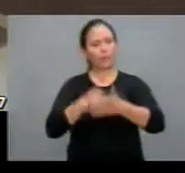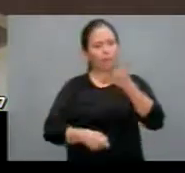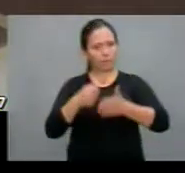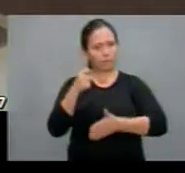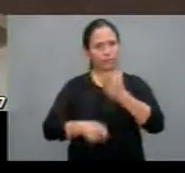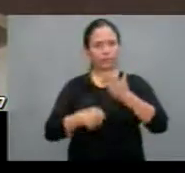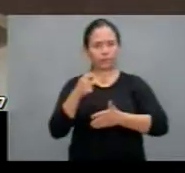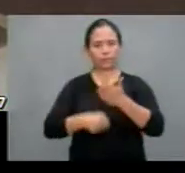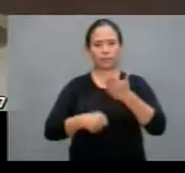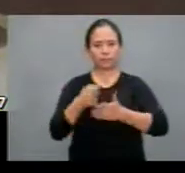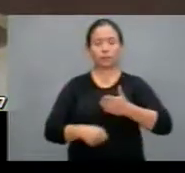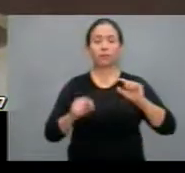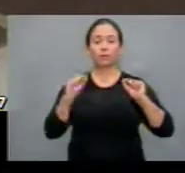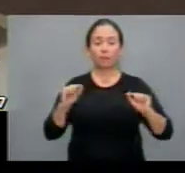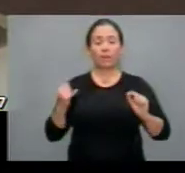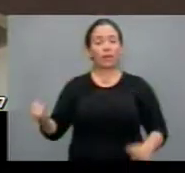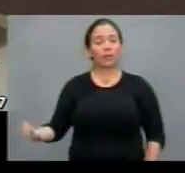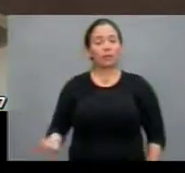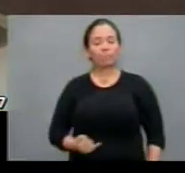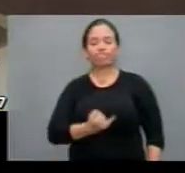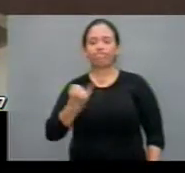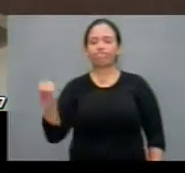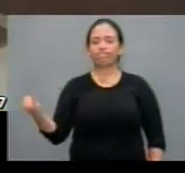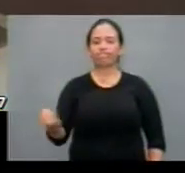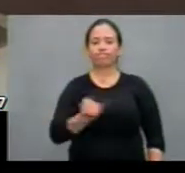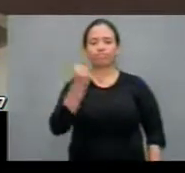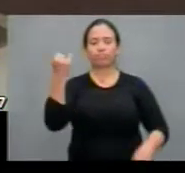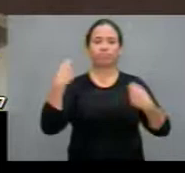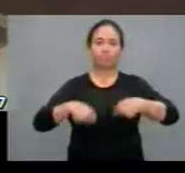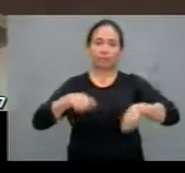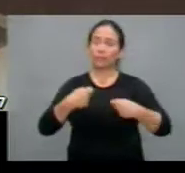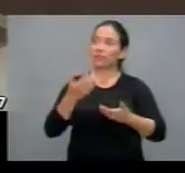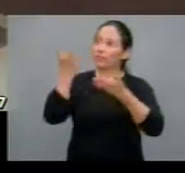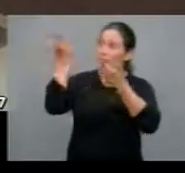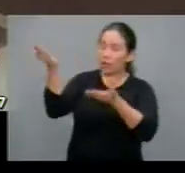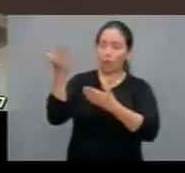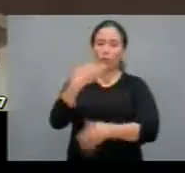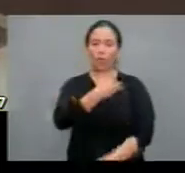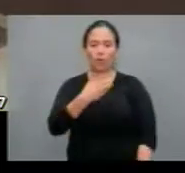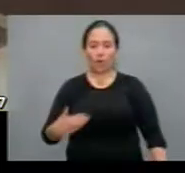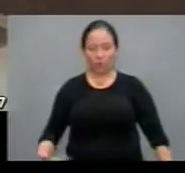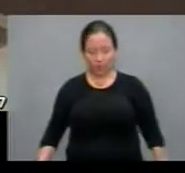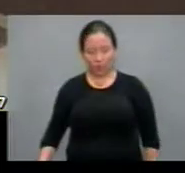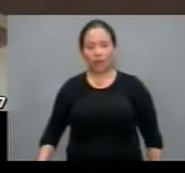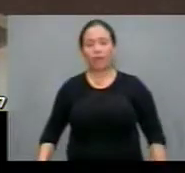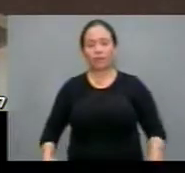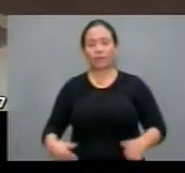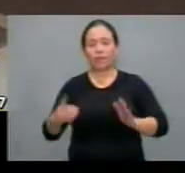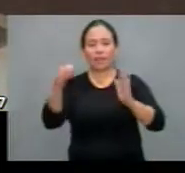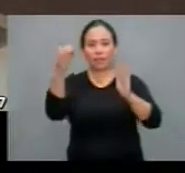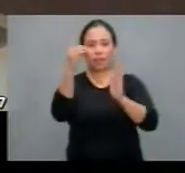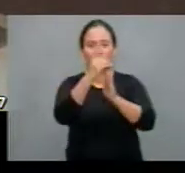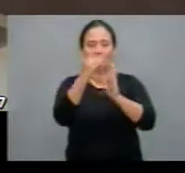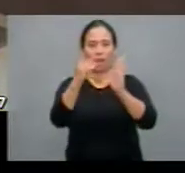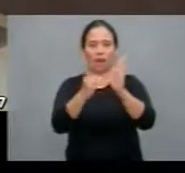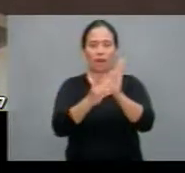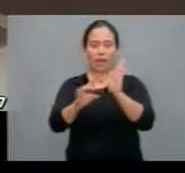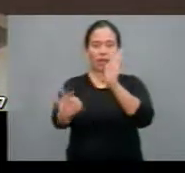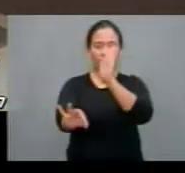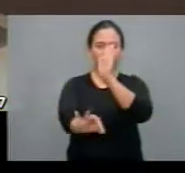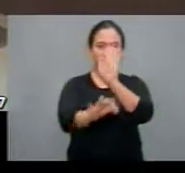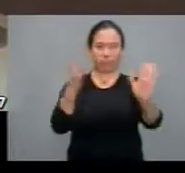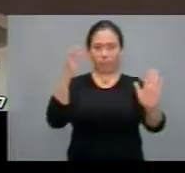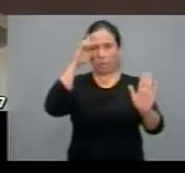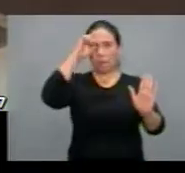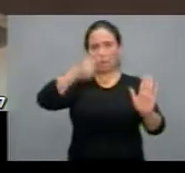reivindicar que é muito importante que Sua Excelência, o governador, decrete a criação